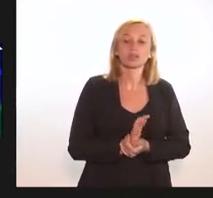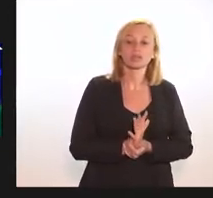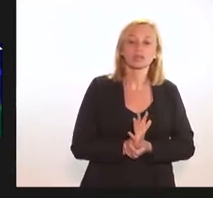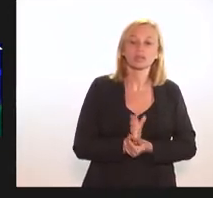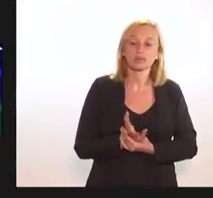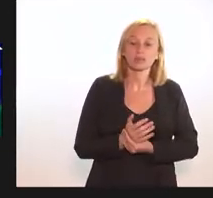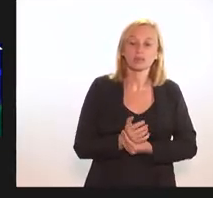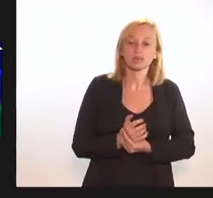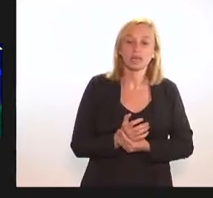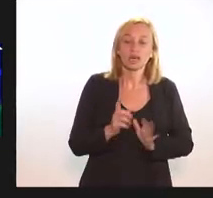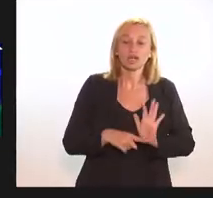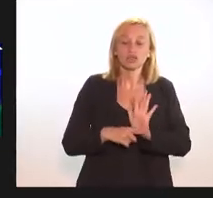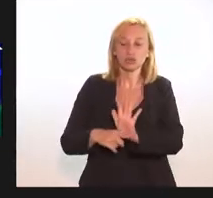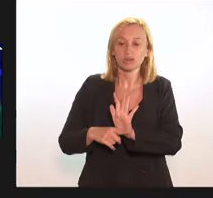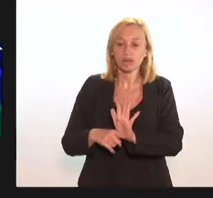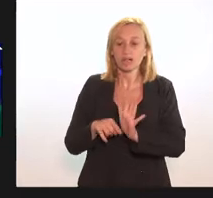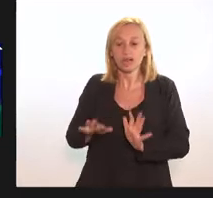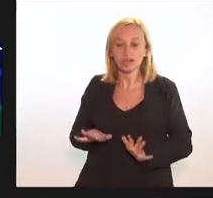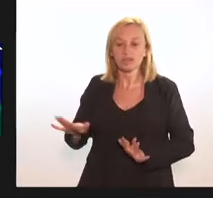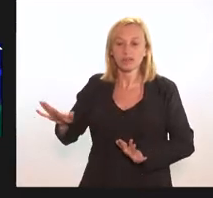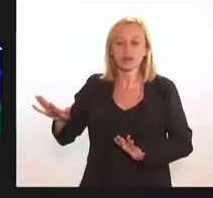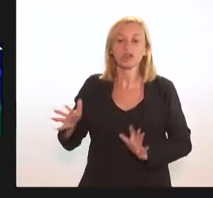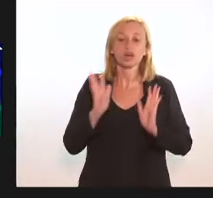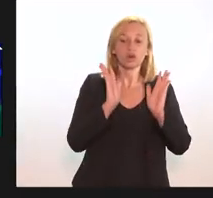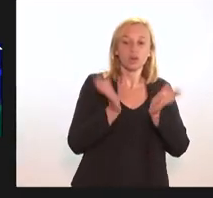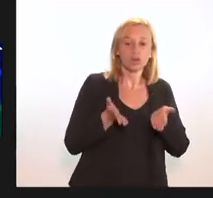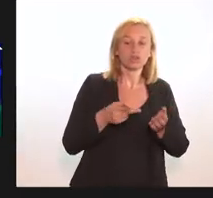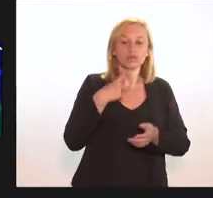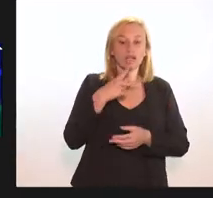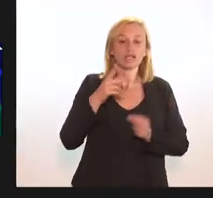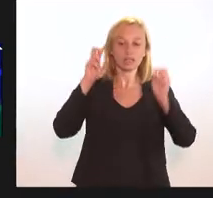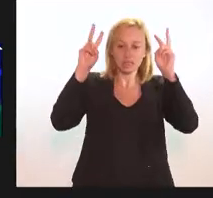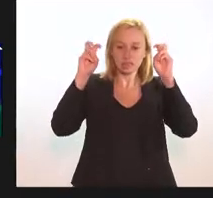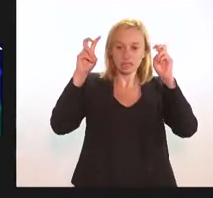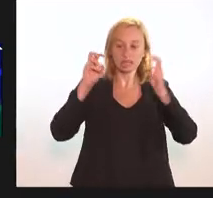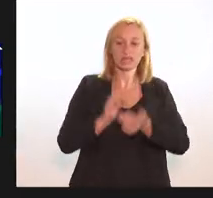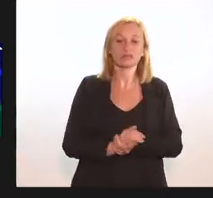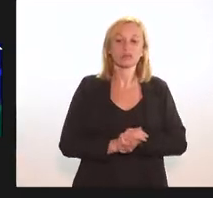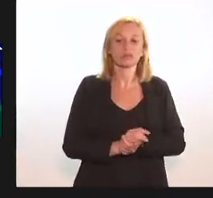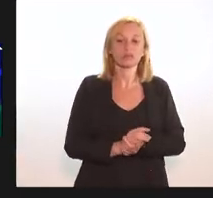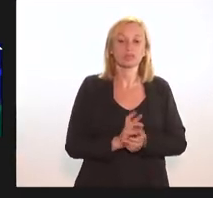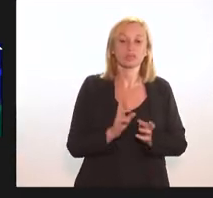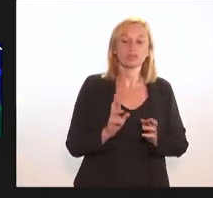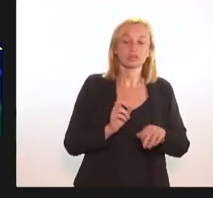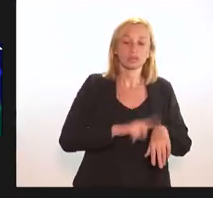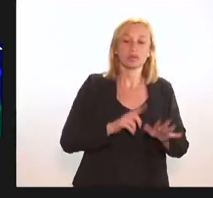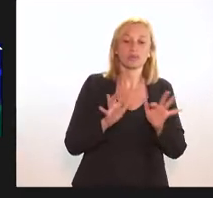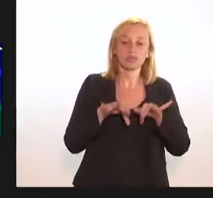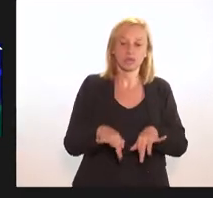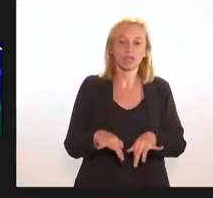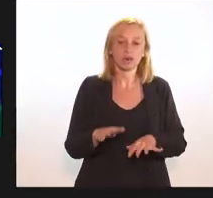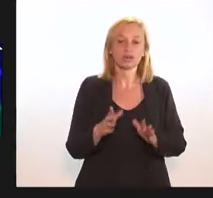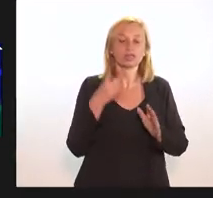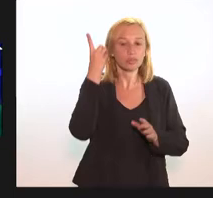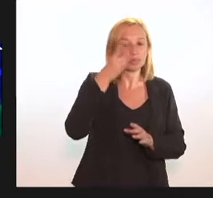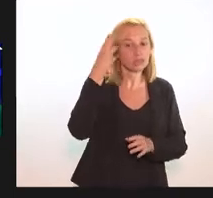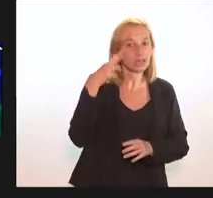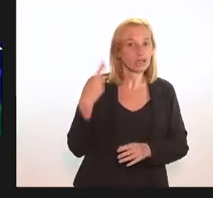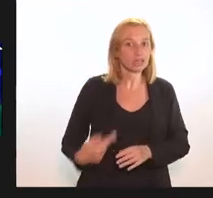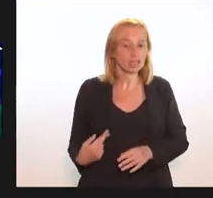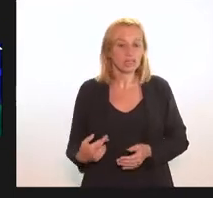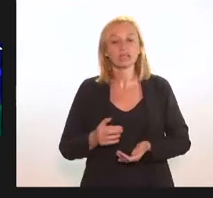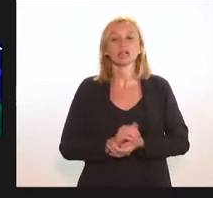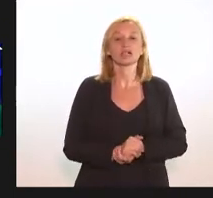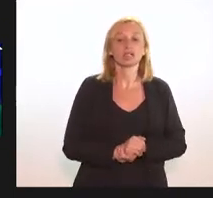das comunidades de favela. E ontem levantei esse tema, né, no expediente final, abordando a deputada Renata Souza. Porque, no meu